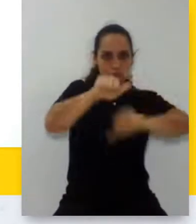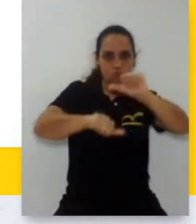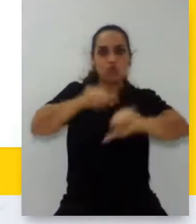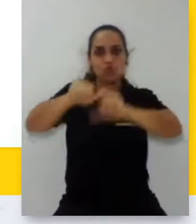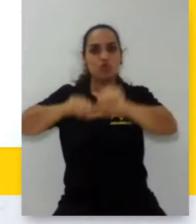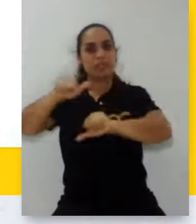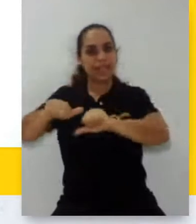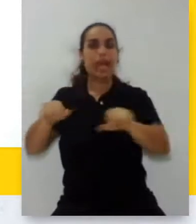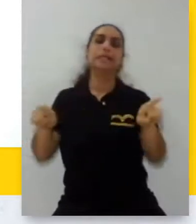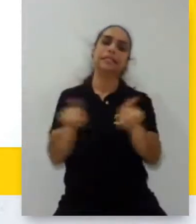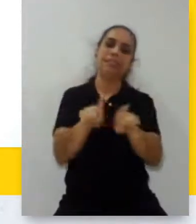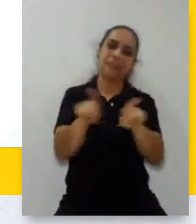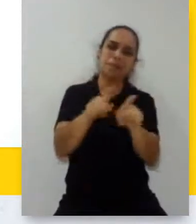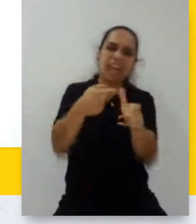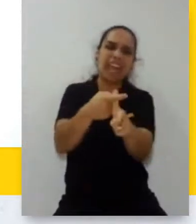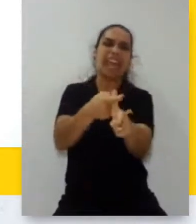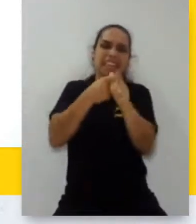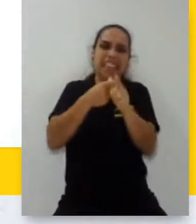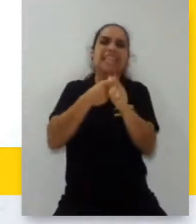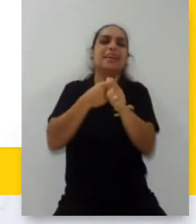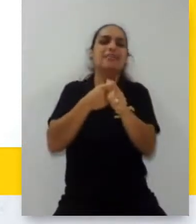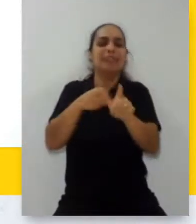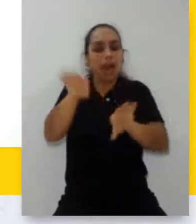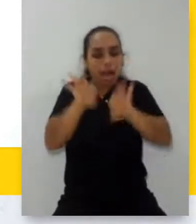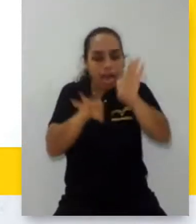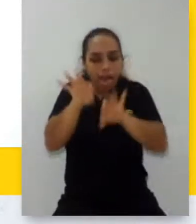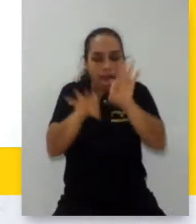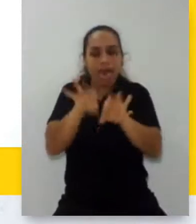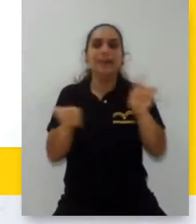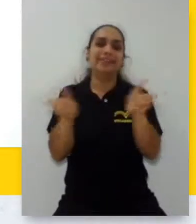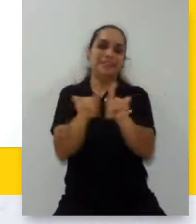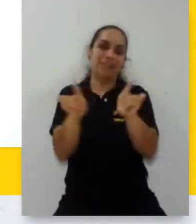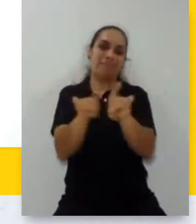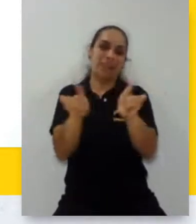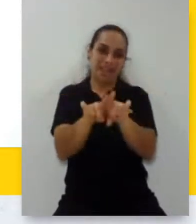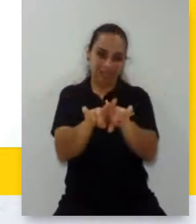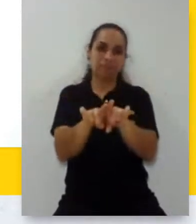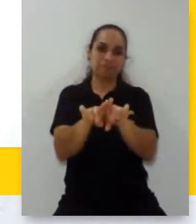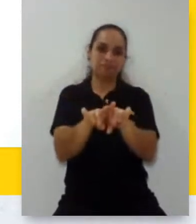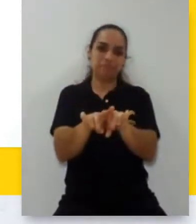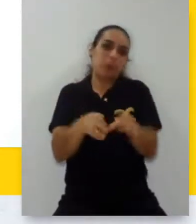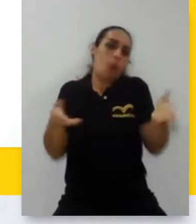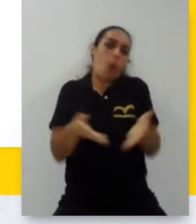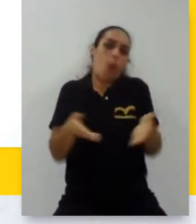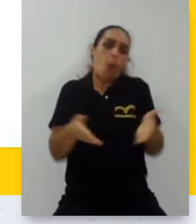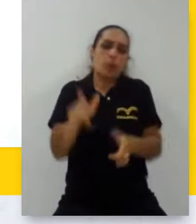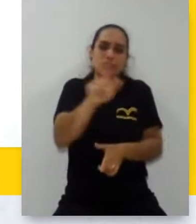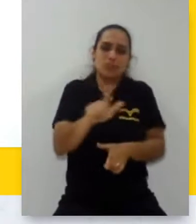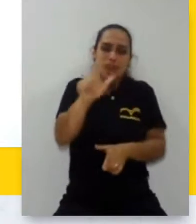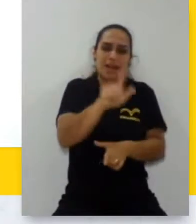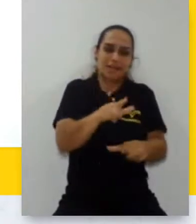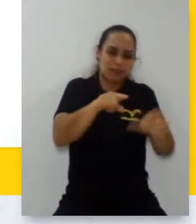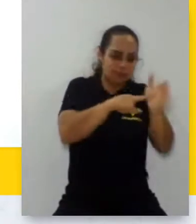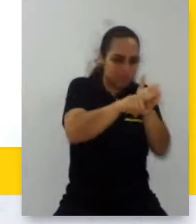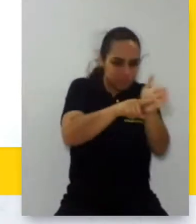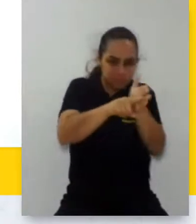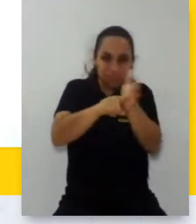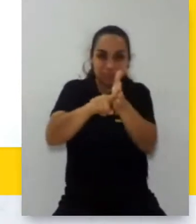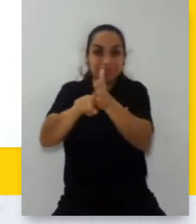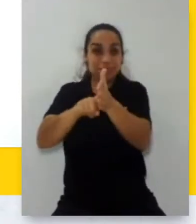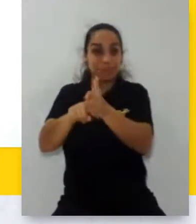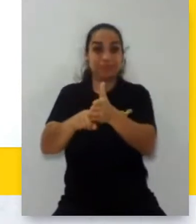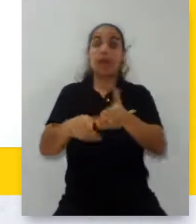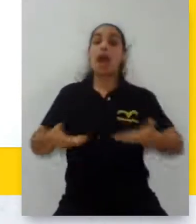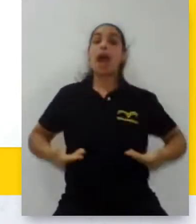ser paga depois. Então, essa dívida vai ser maior. Então, se fala muito hoje em dia na literatura do gasto que você tem depois do exercício.